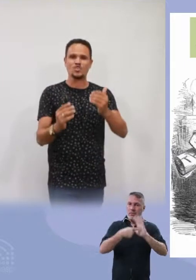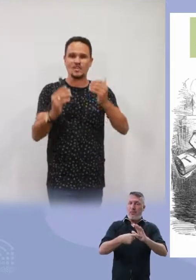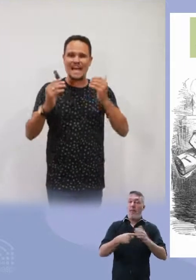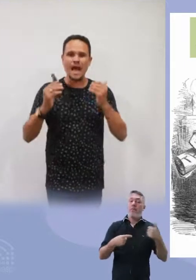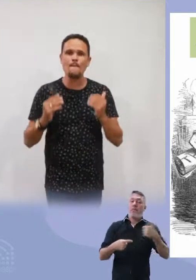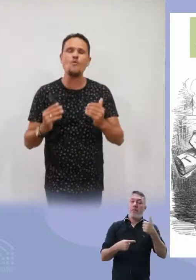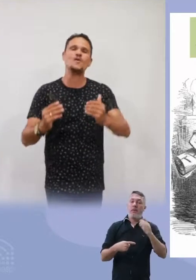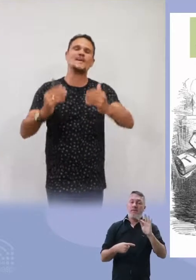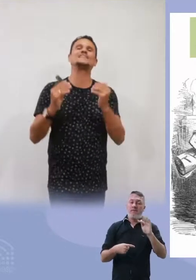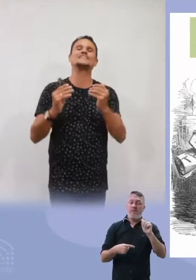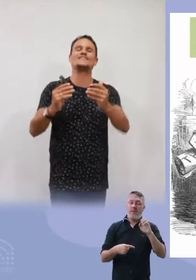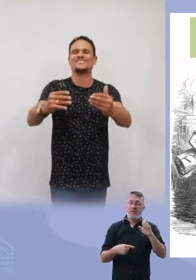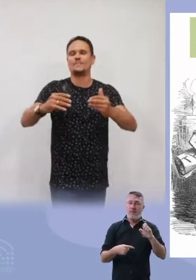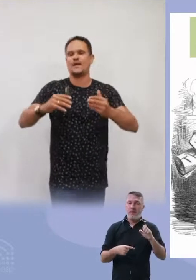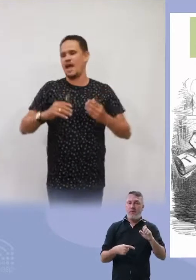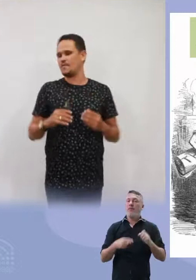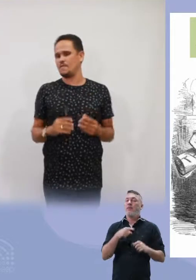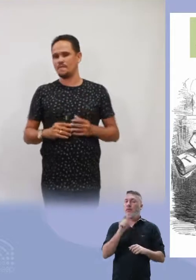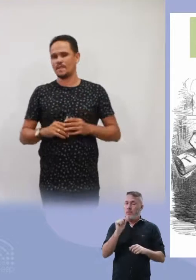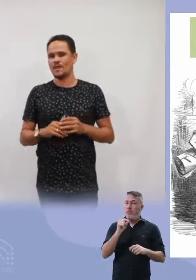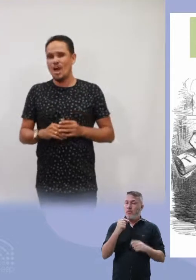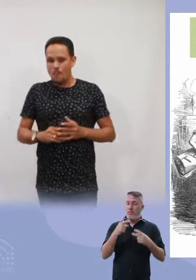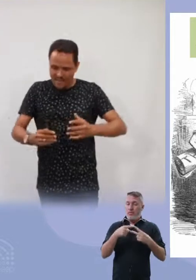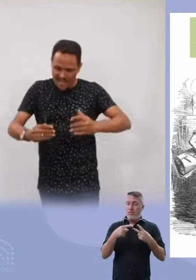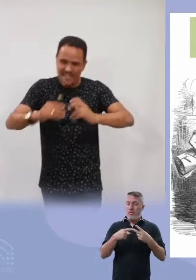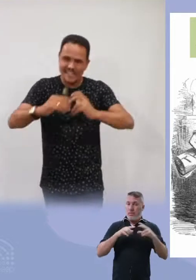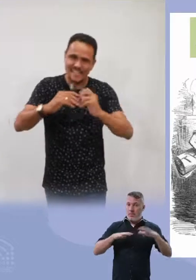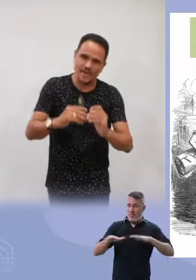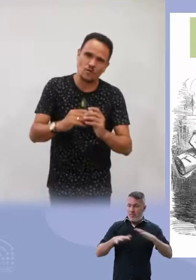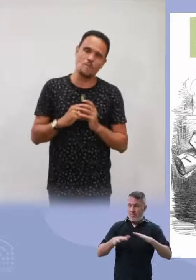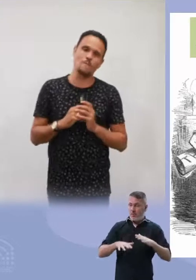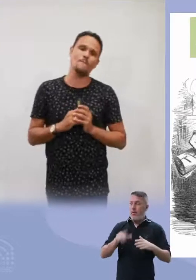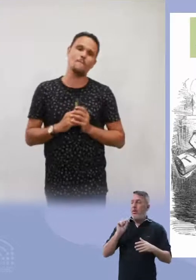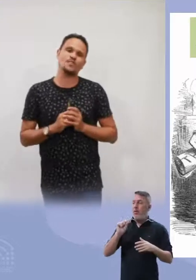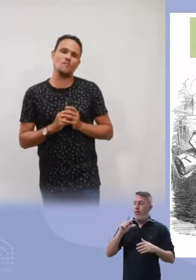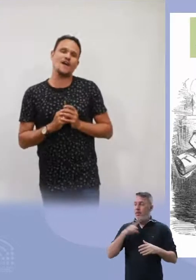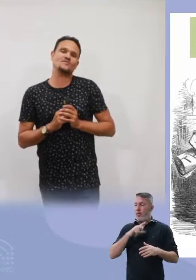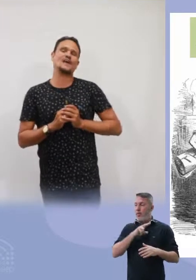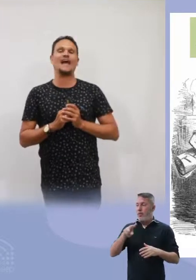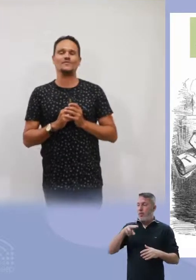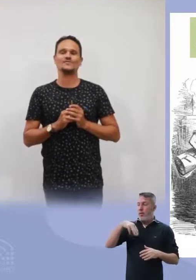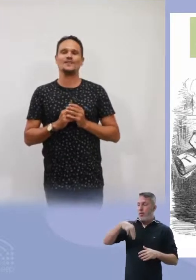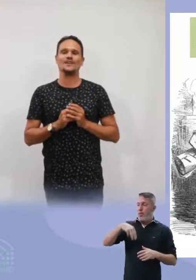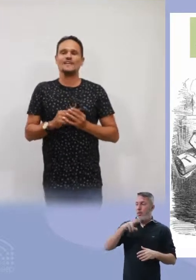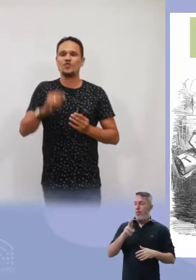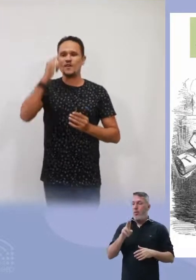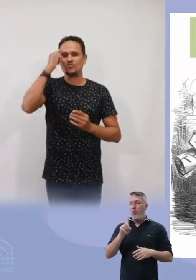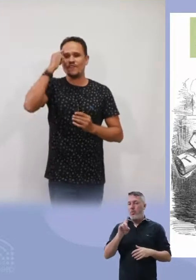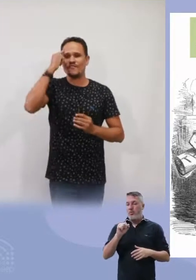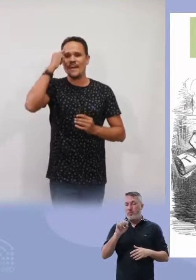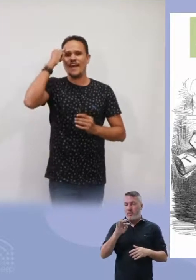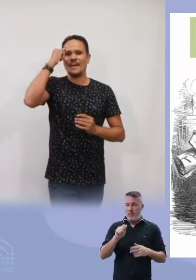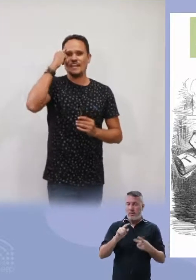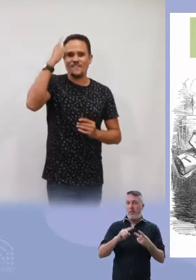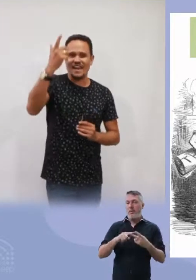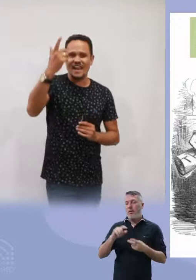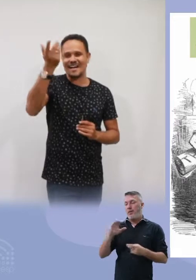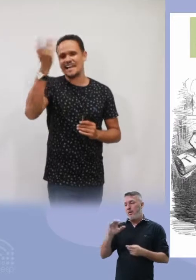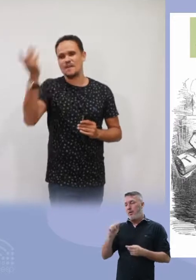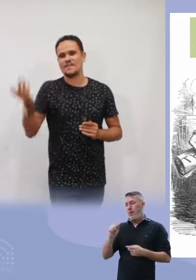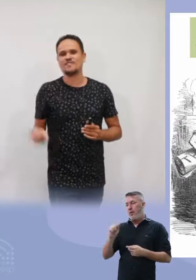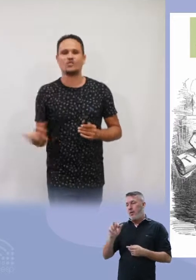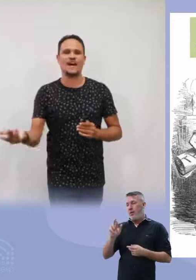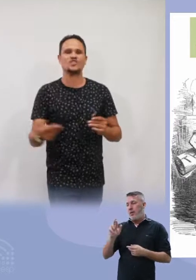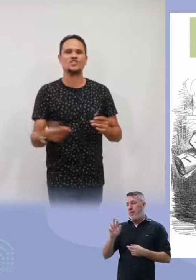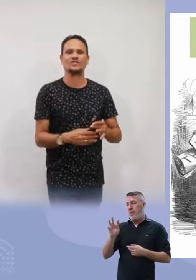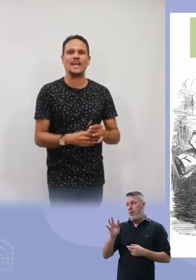a questionar por que ele estava desempregado, por que ele recebia tão baixos salários. E ele começou a ver e falar,